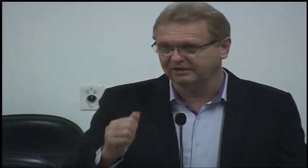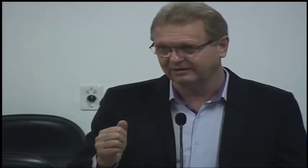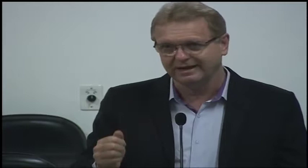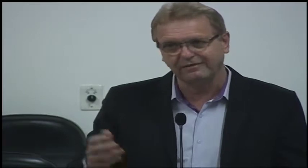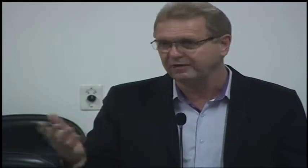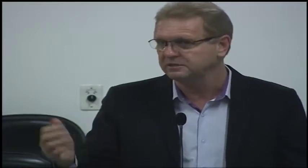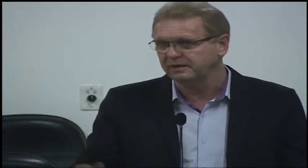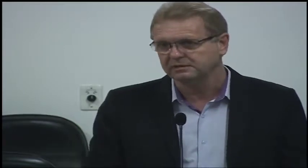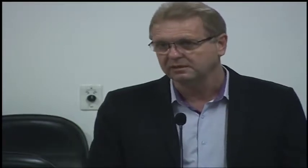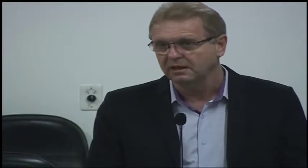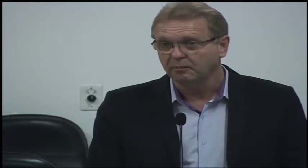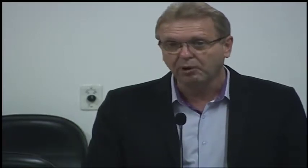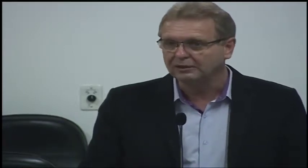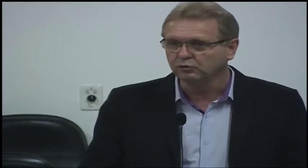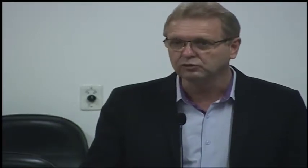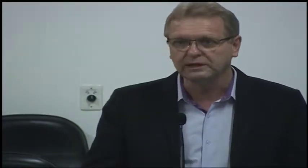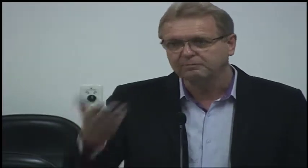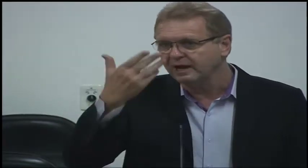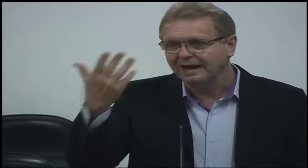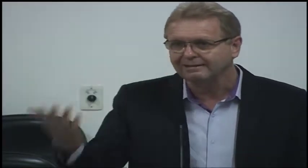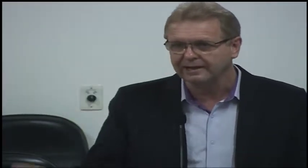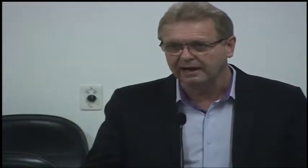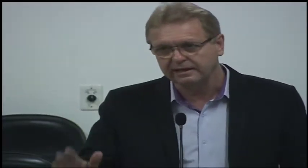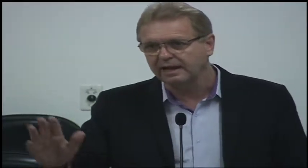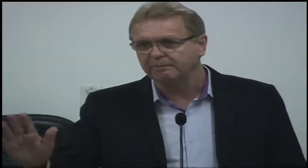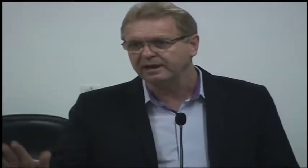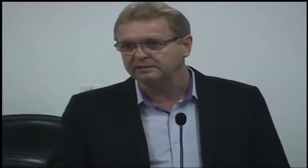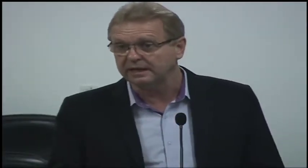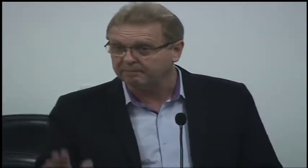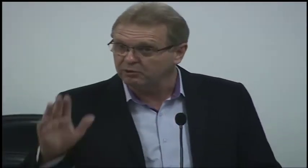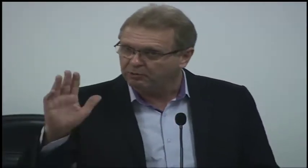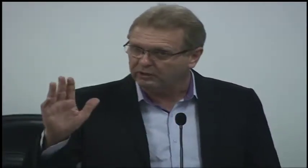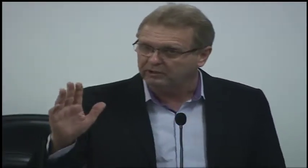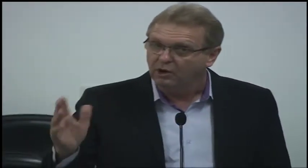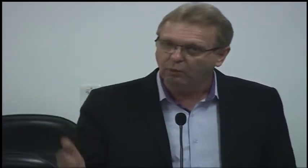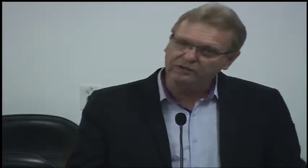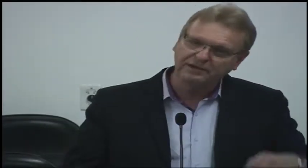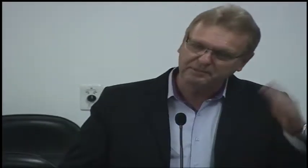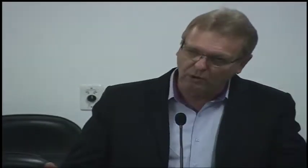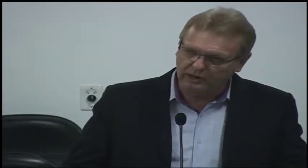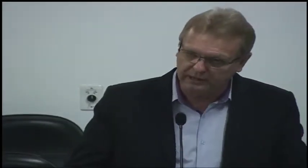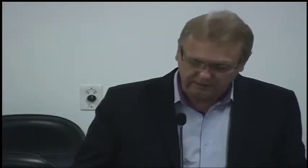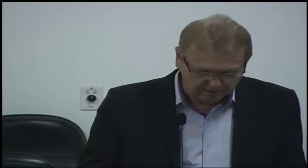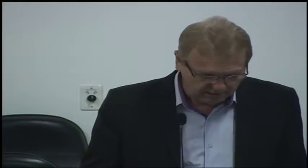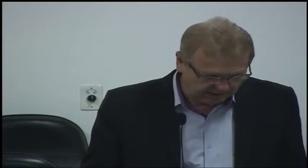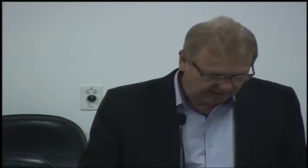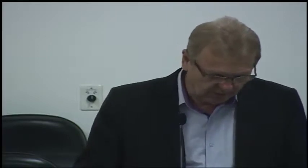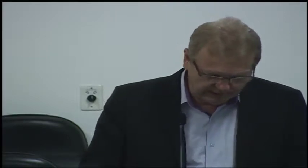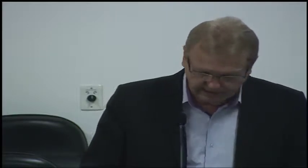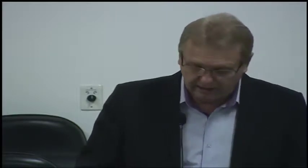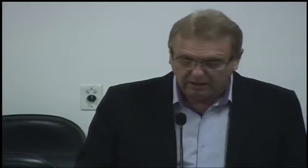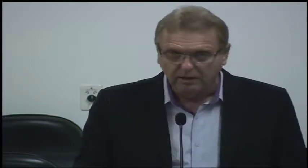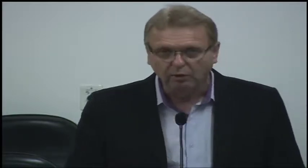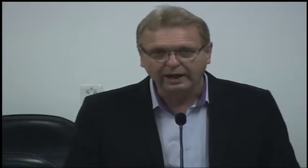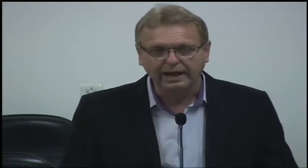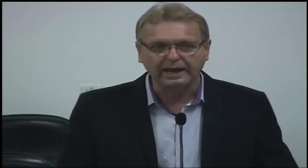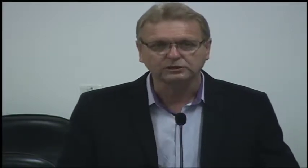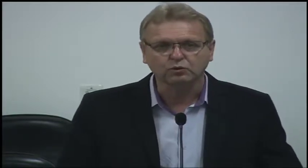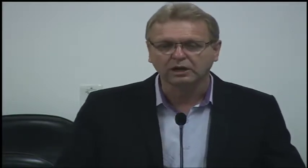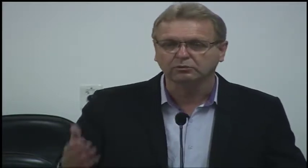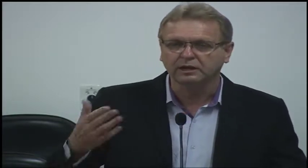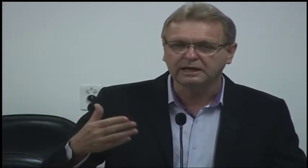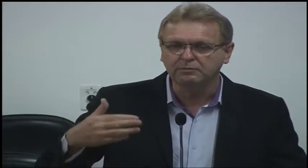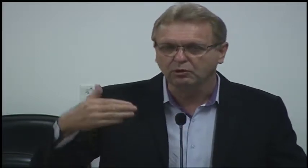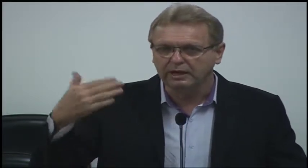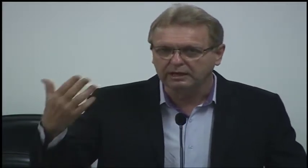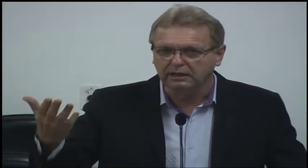criança, vereador Érico, infelizmente. Para o adulto tem que pôr na cadeia, aí ele aprende um pouquinho. Ou ele fica pior, né? Lá ou é